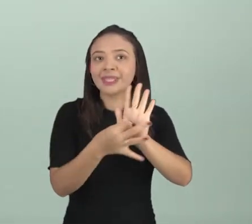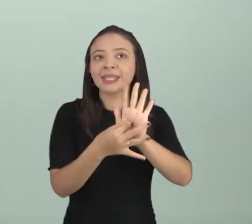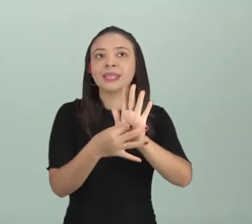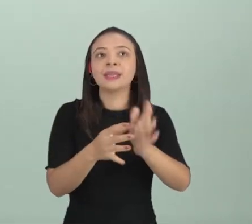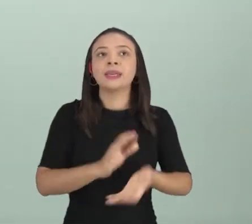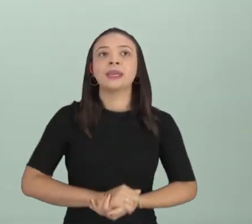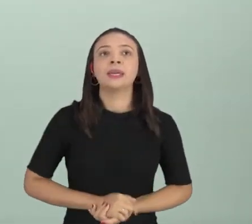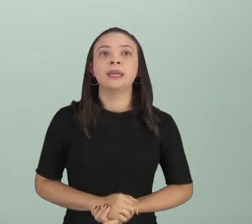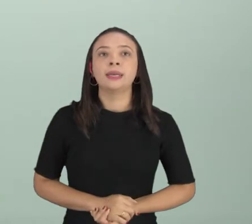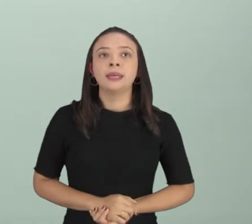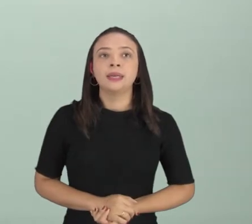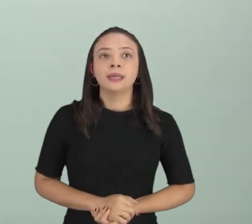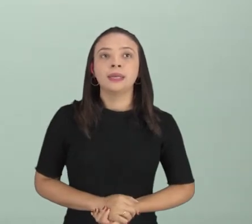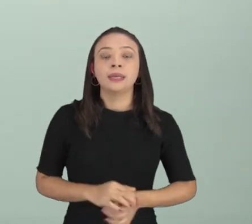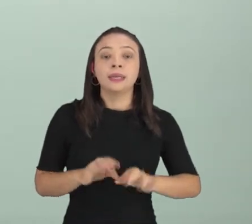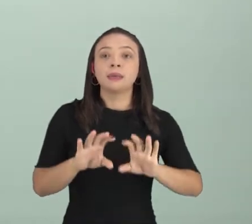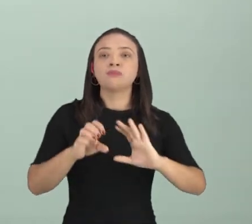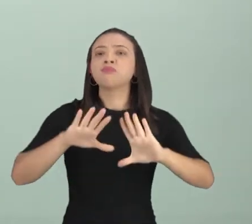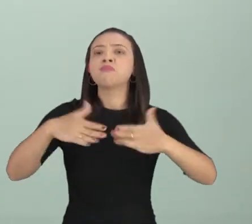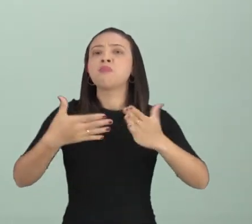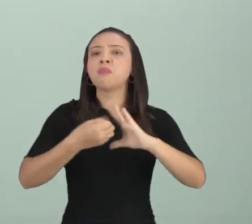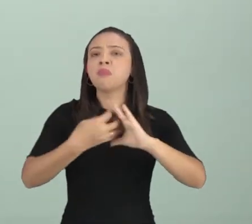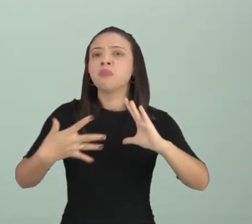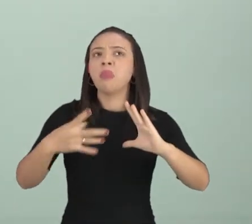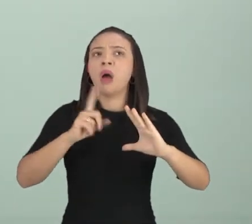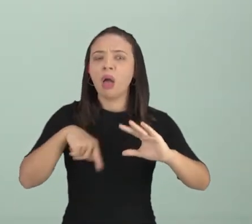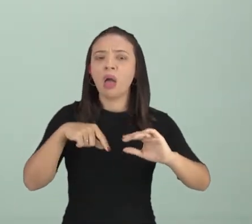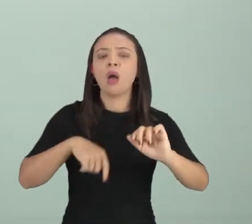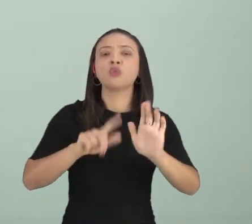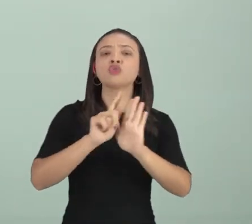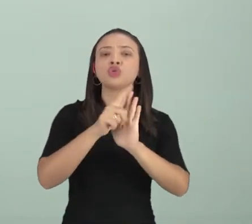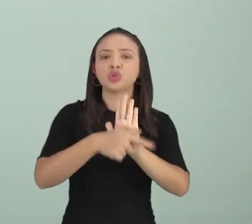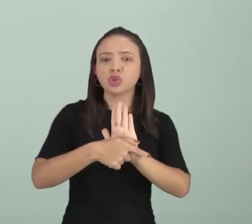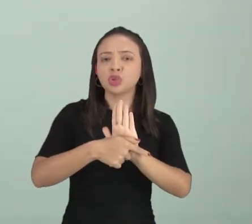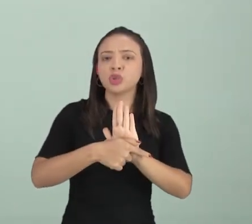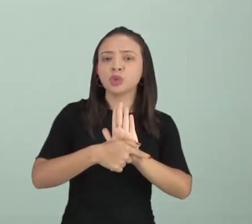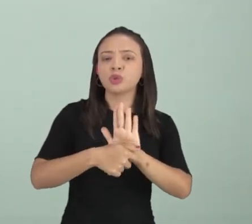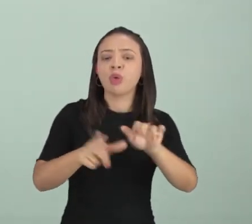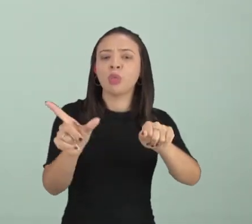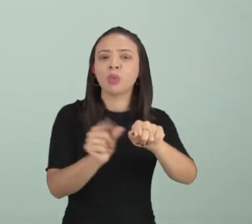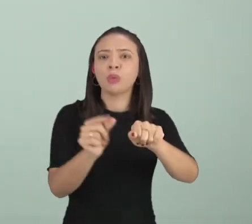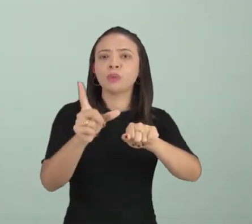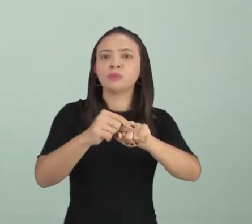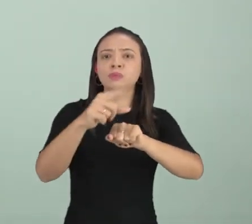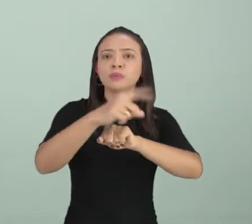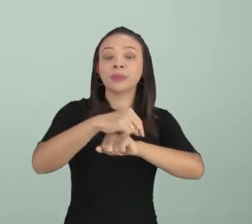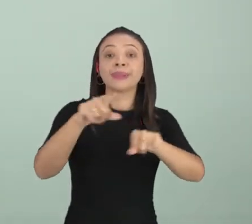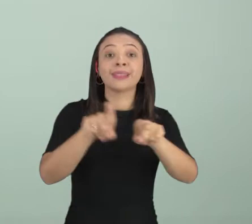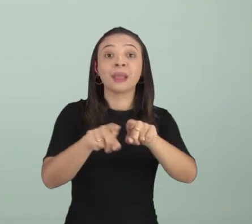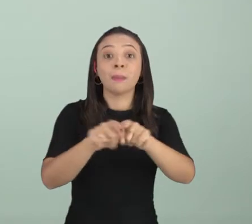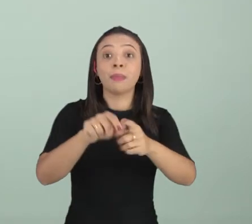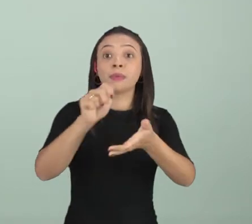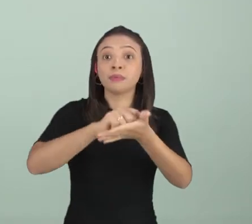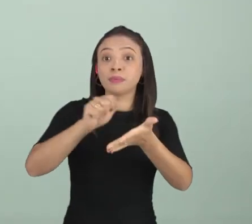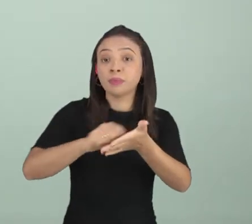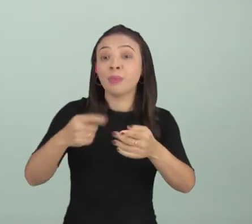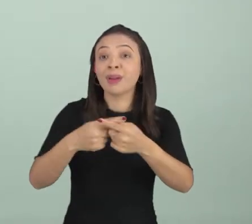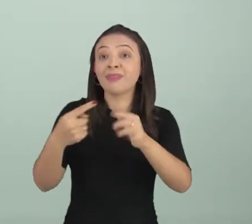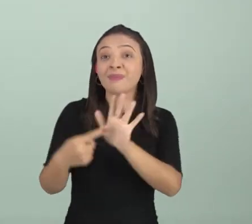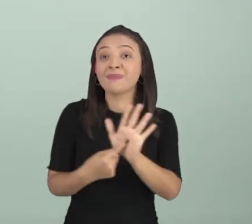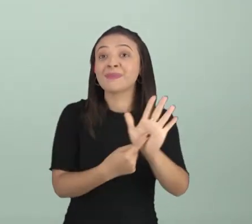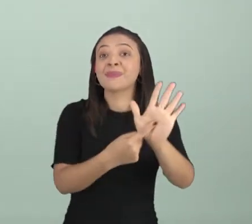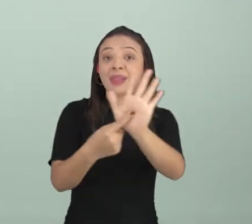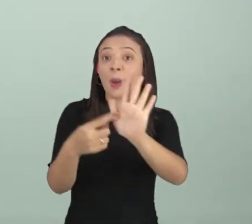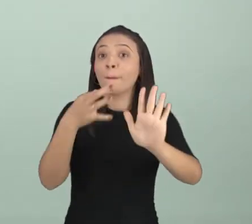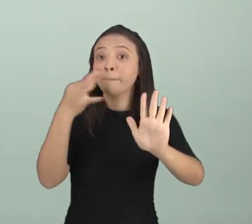ok? As características. É um gênero argumentativo, muitas vezes também dissertativo, porque ele vai expor, ele vai